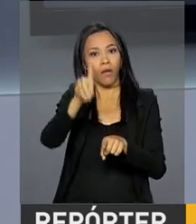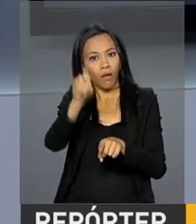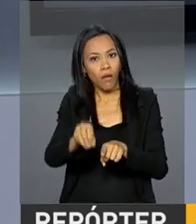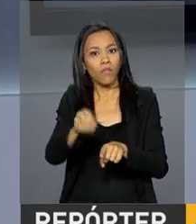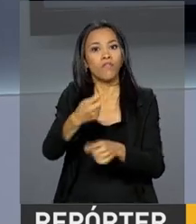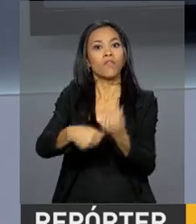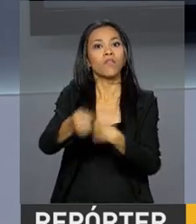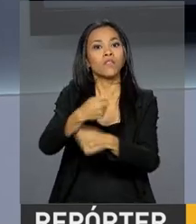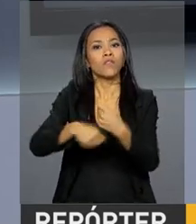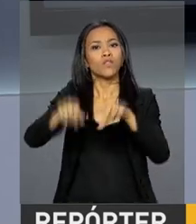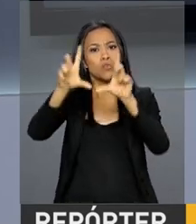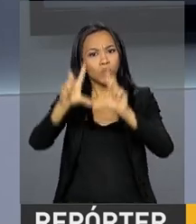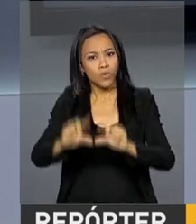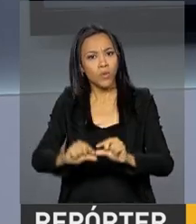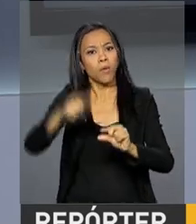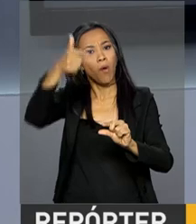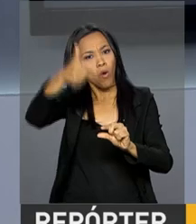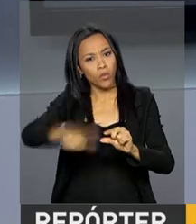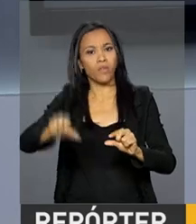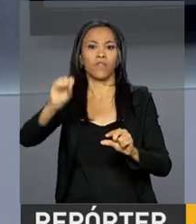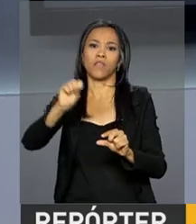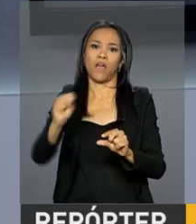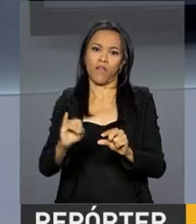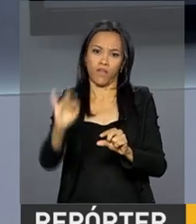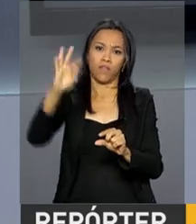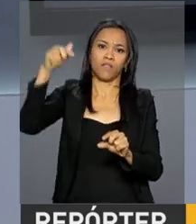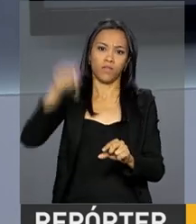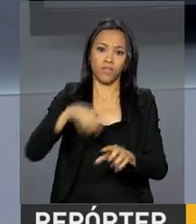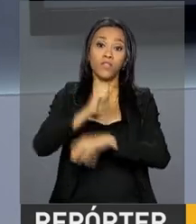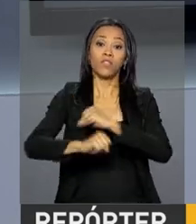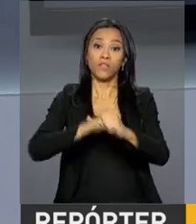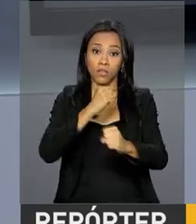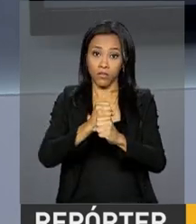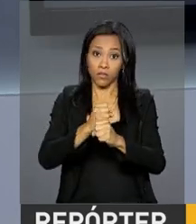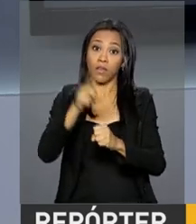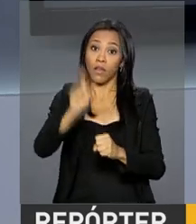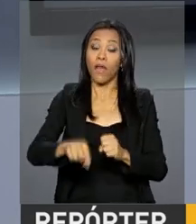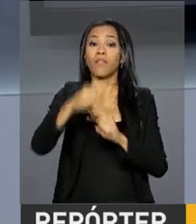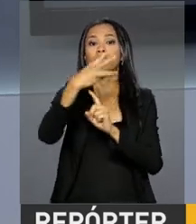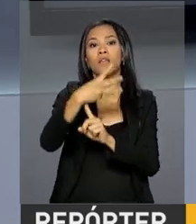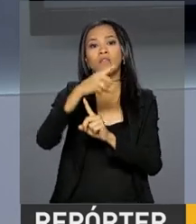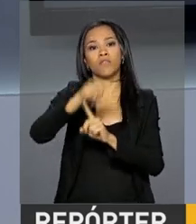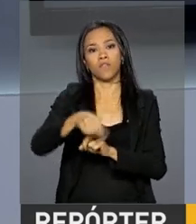mais uma vez, a previsão para a inflação oficial deste ano, que deve ficar em